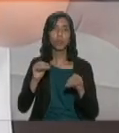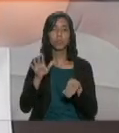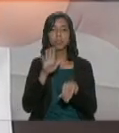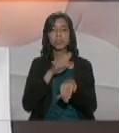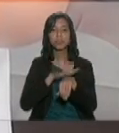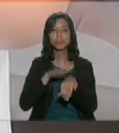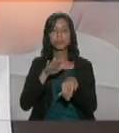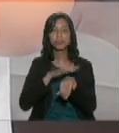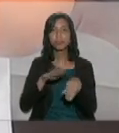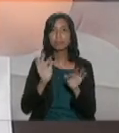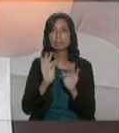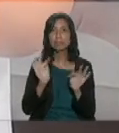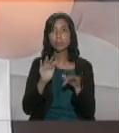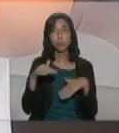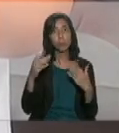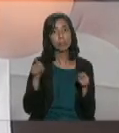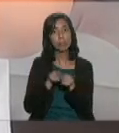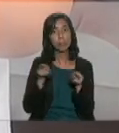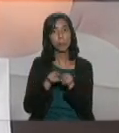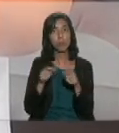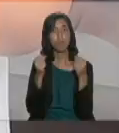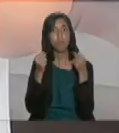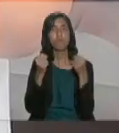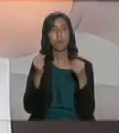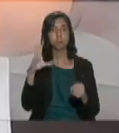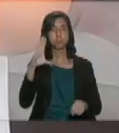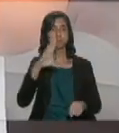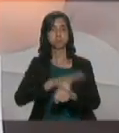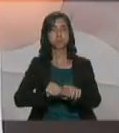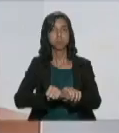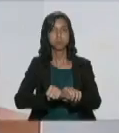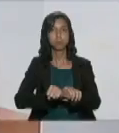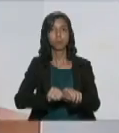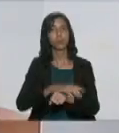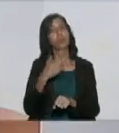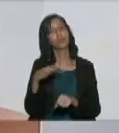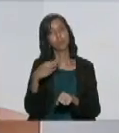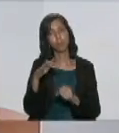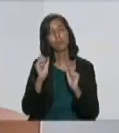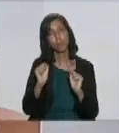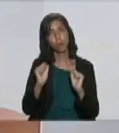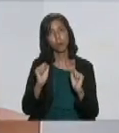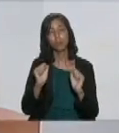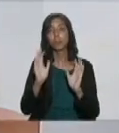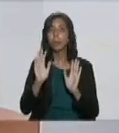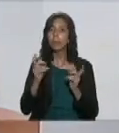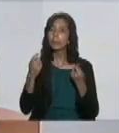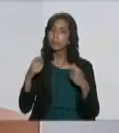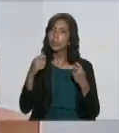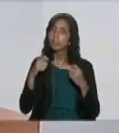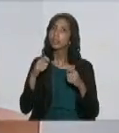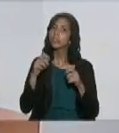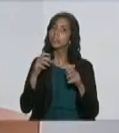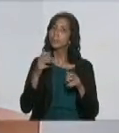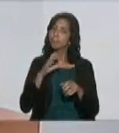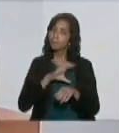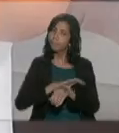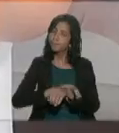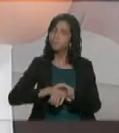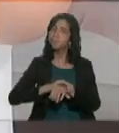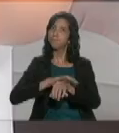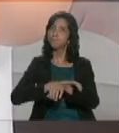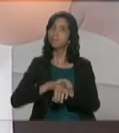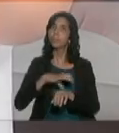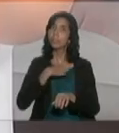muito superficial e nem, obviamente, você jogar o peso do seu corpo para machucar a criança. Mas tem que ter uma leve